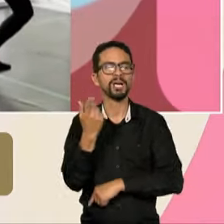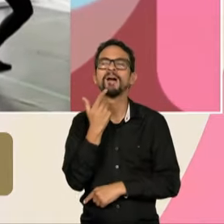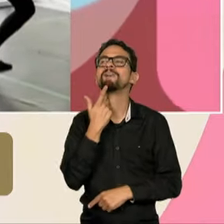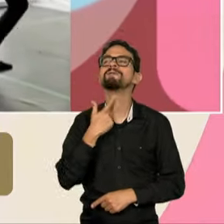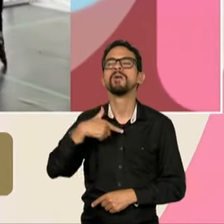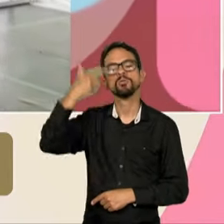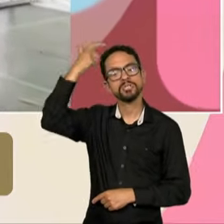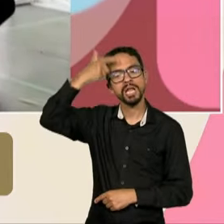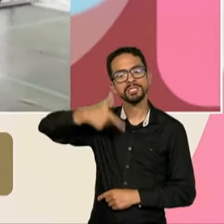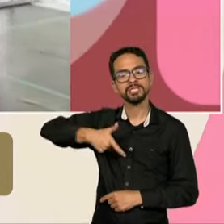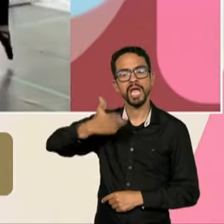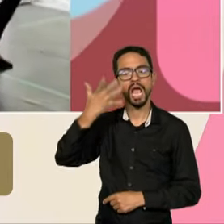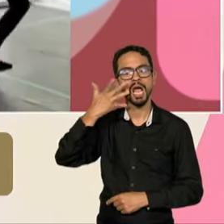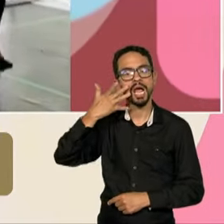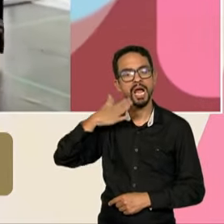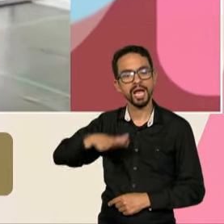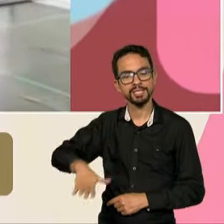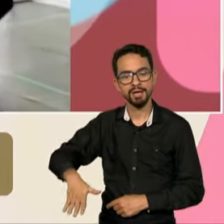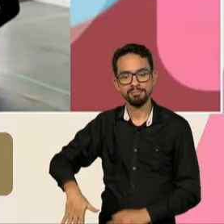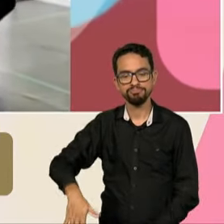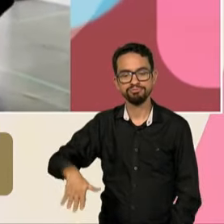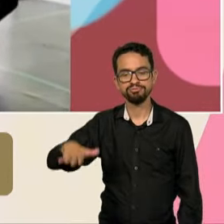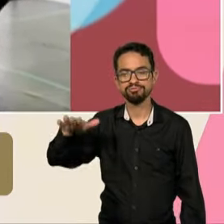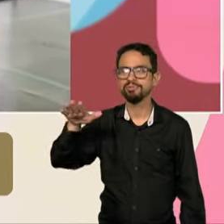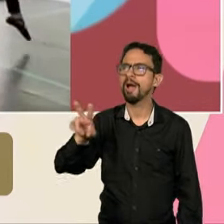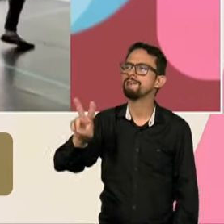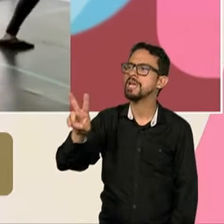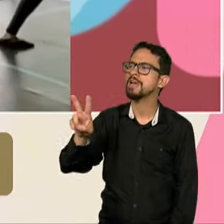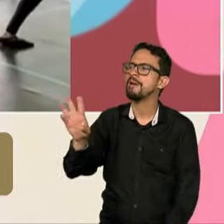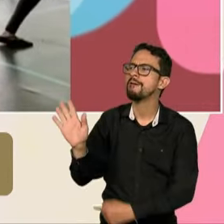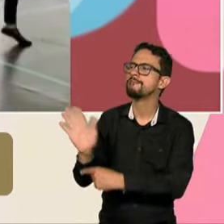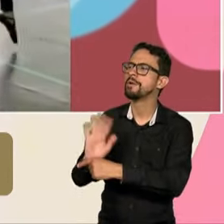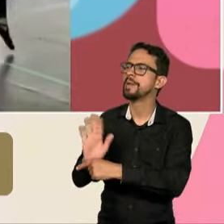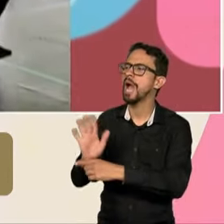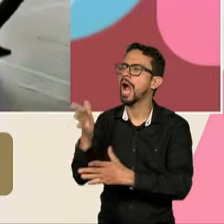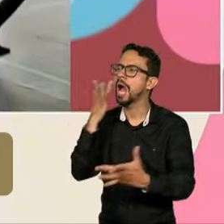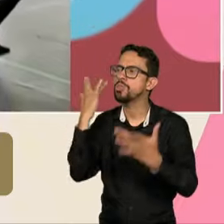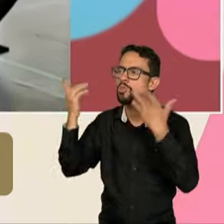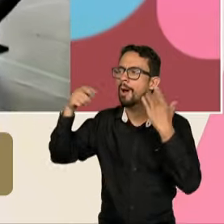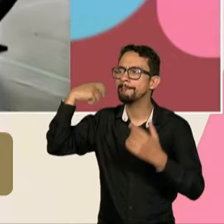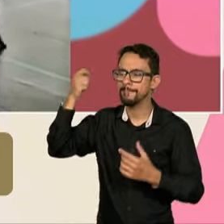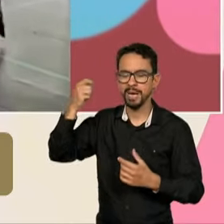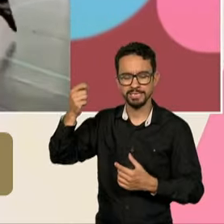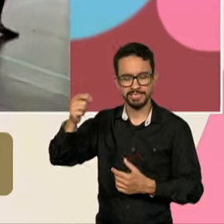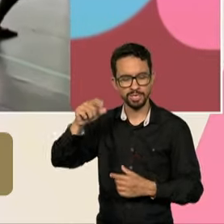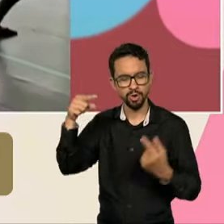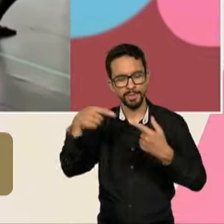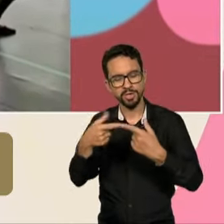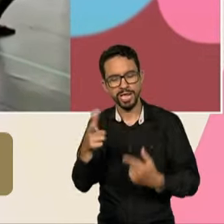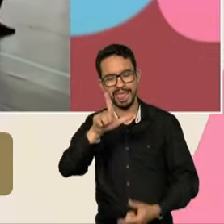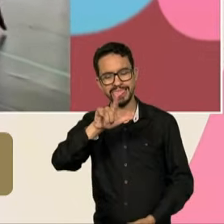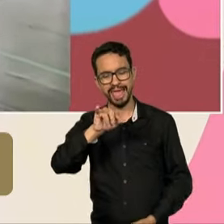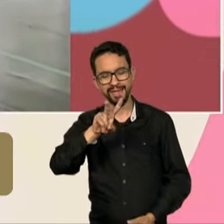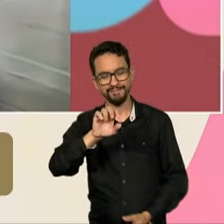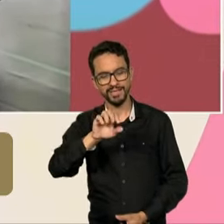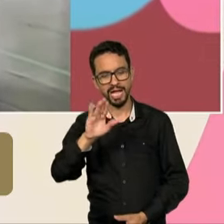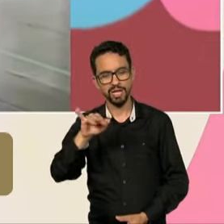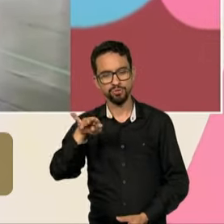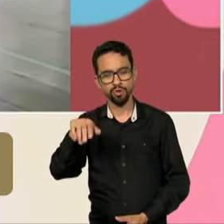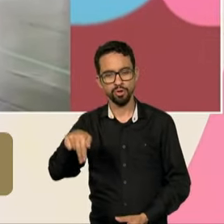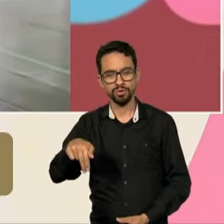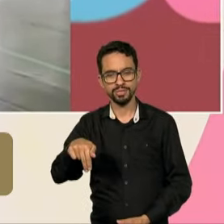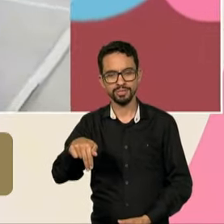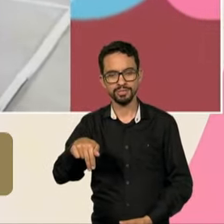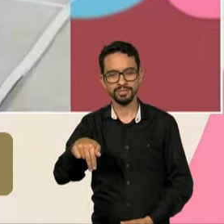tinha, na infância, eu vi o primeiro filme com atores, que a gente chamaria de live action, né? O primeiro filme com atores, que não era